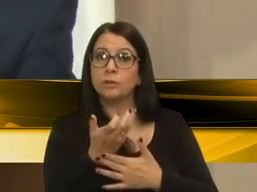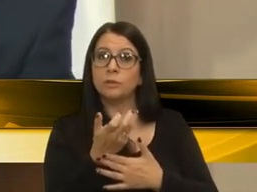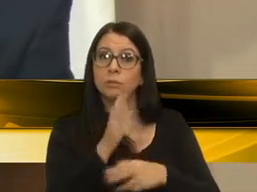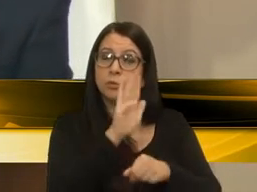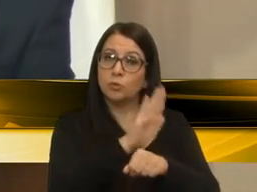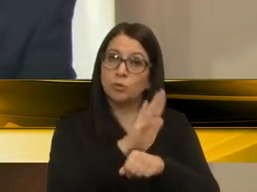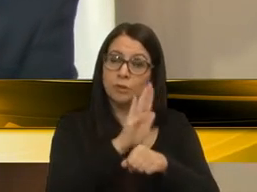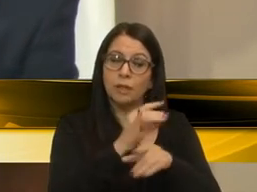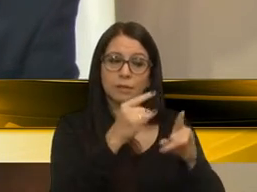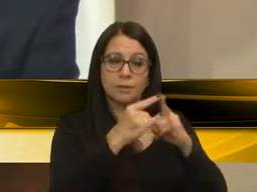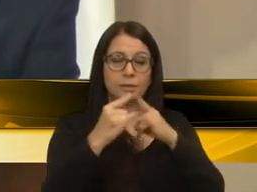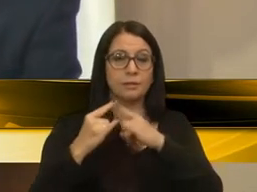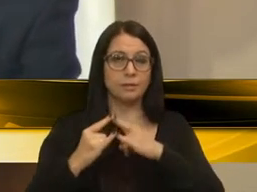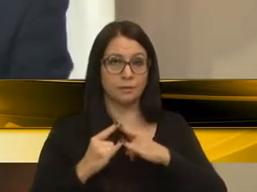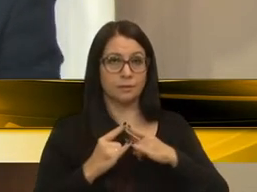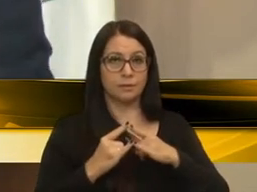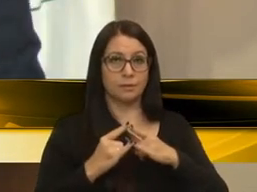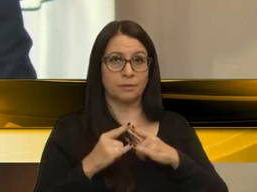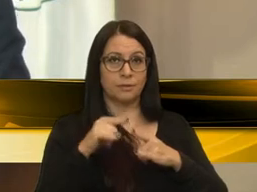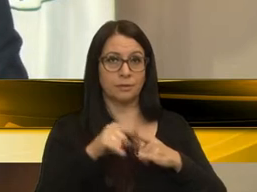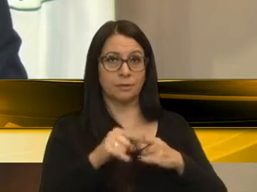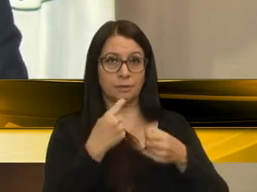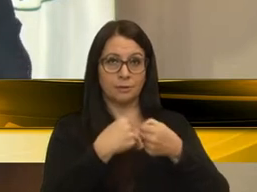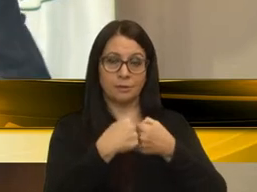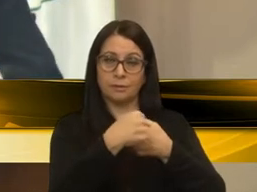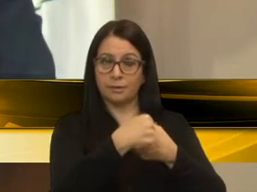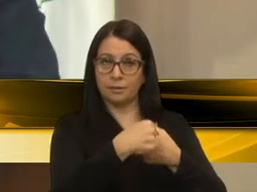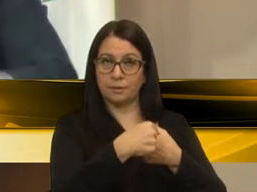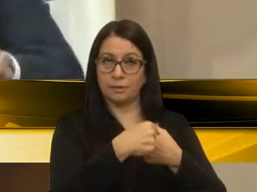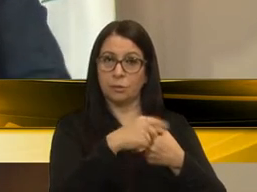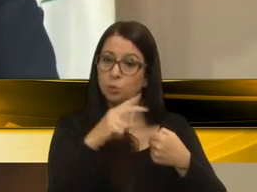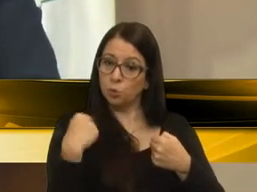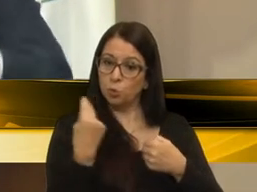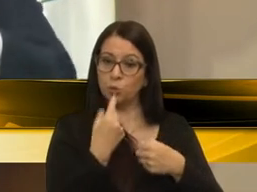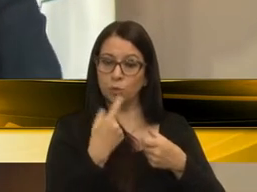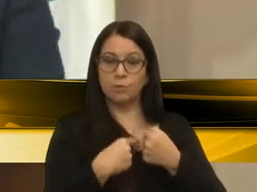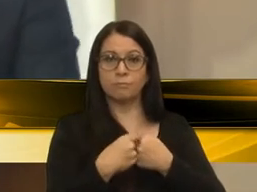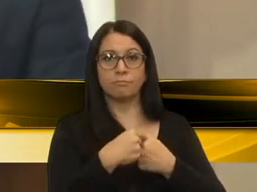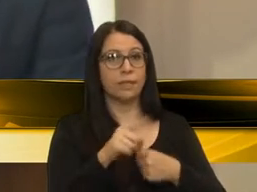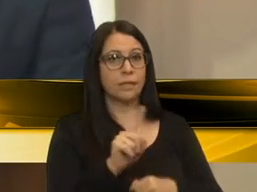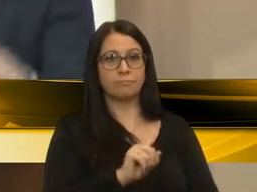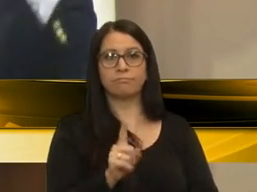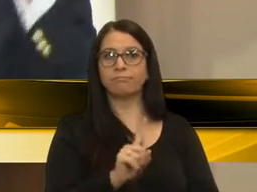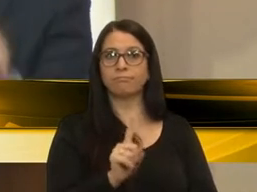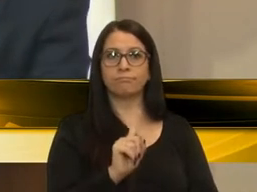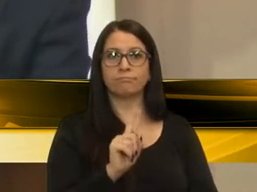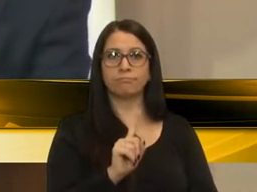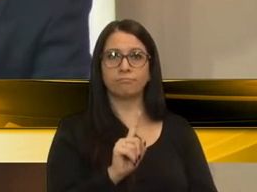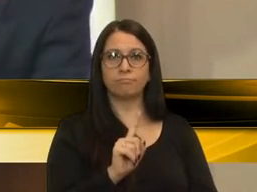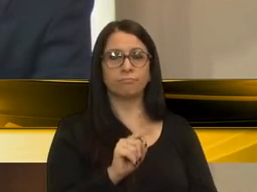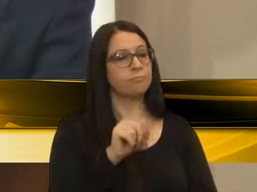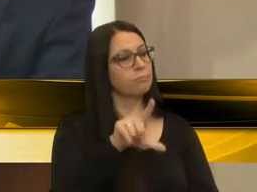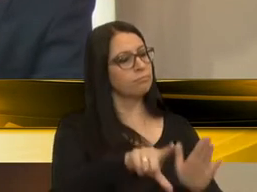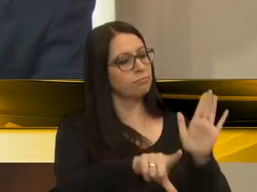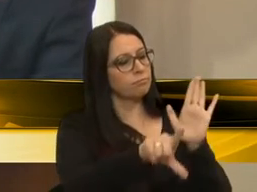auxiliar as entidades daqueles seus municípios. Mas o nosso município não. Ele pega a